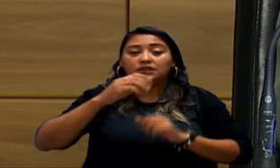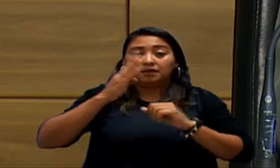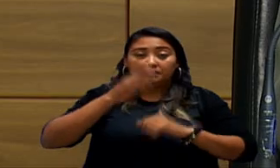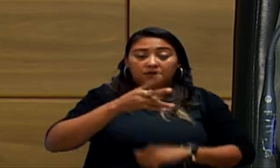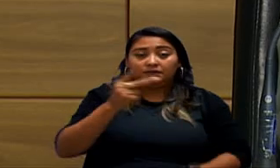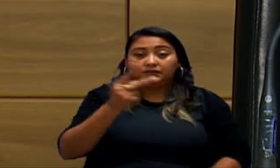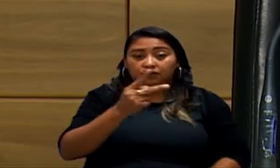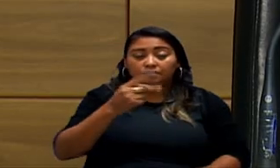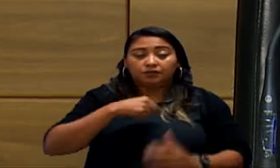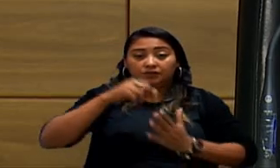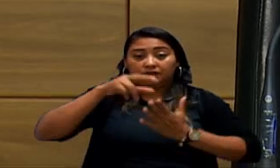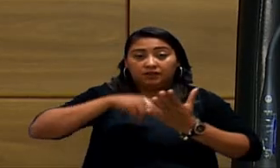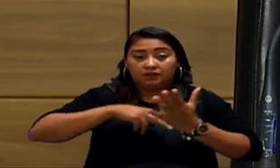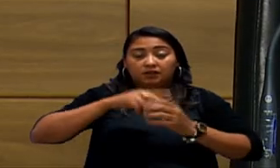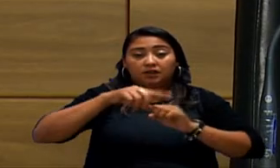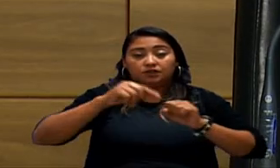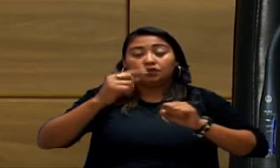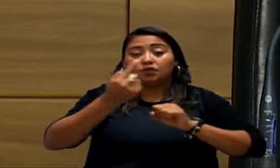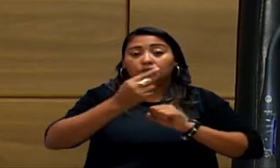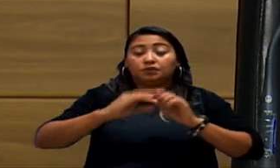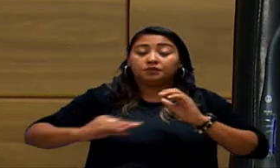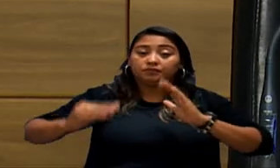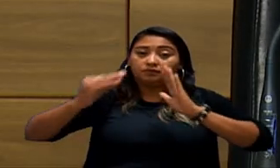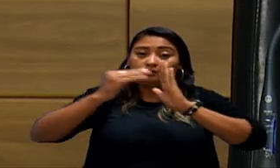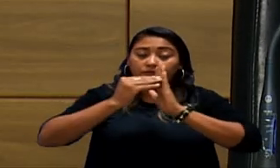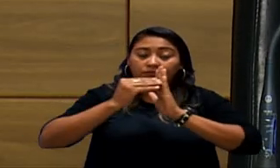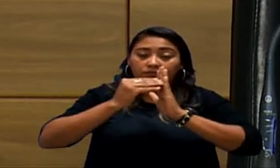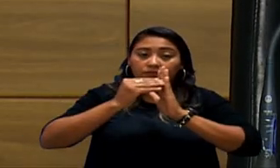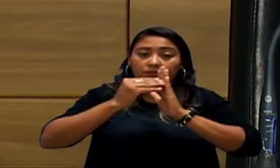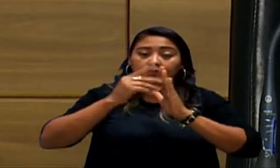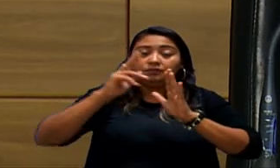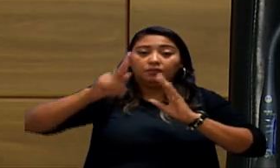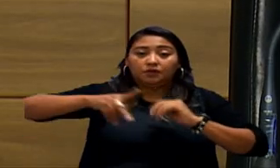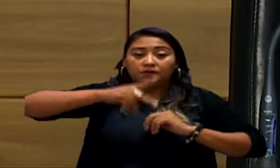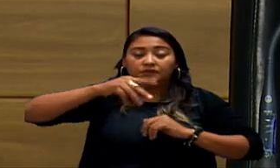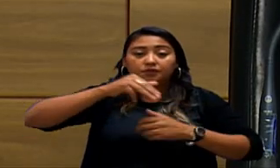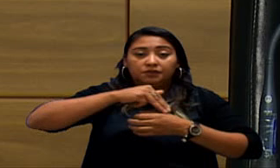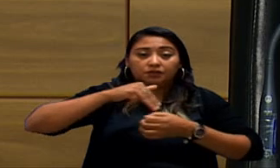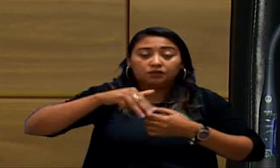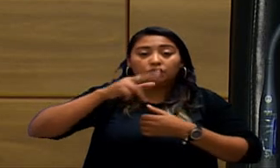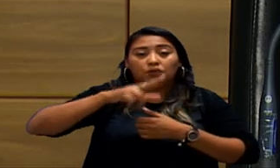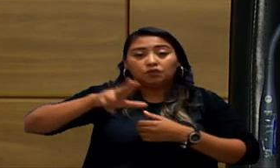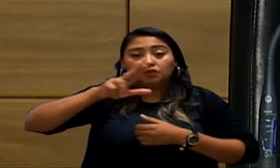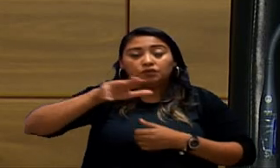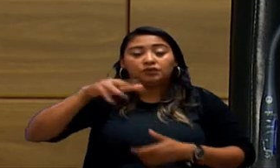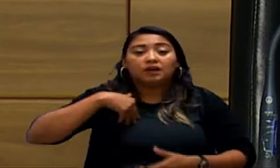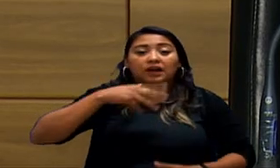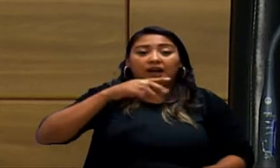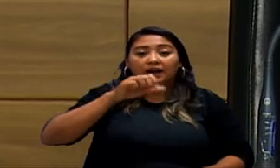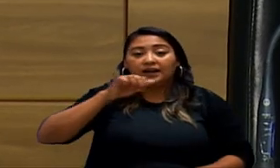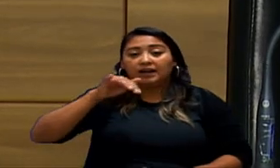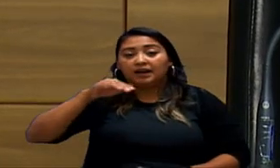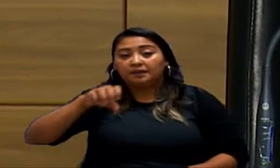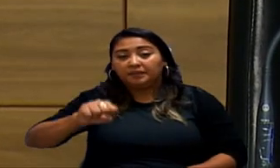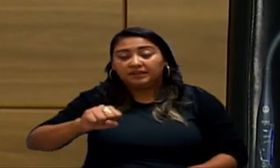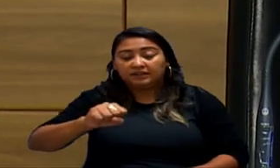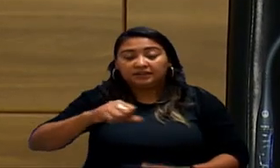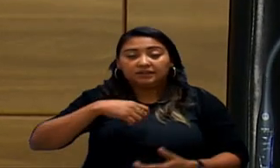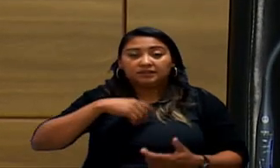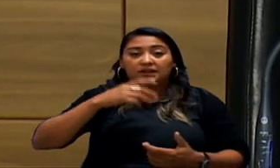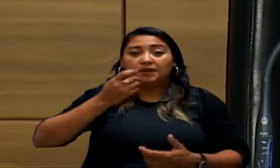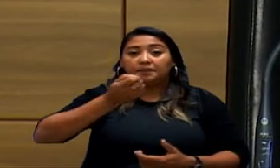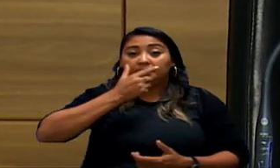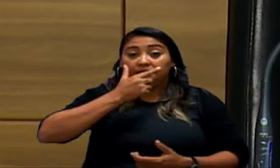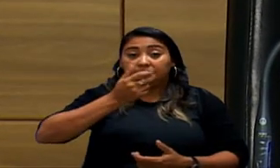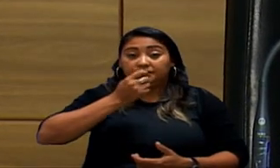230/2022 com a seguinte redação. O artigo 1 fica instituída a política municipal de uso da cannabis sativa para fins